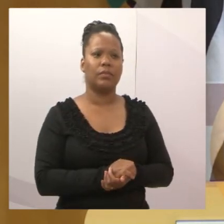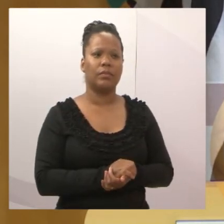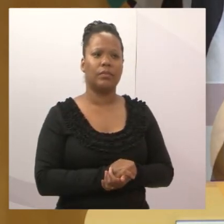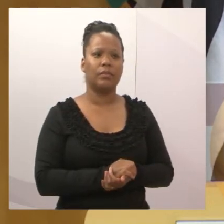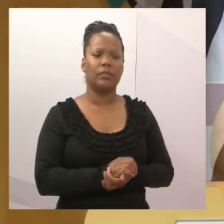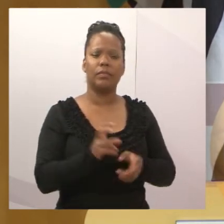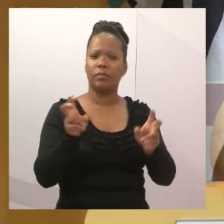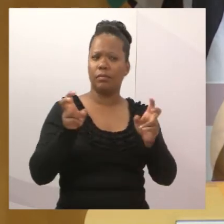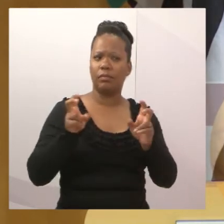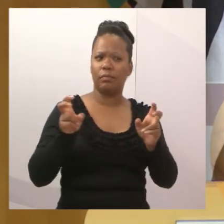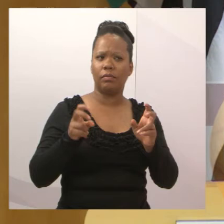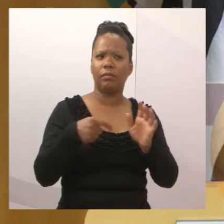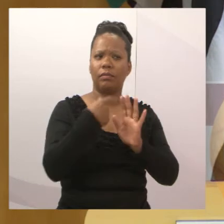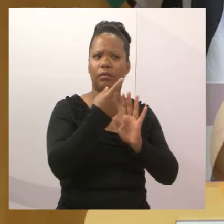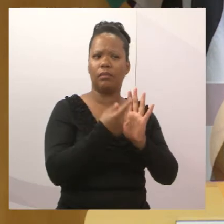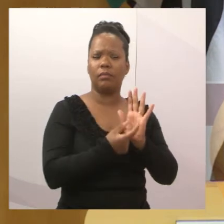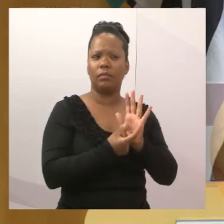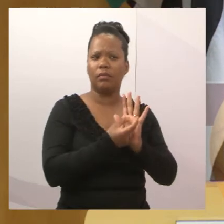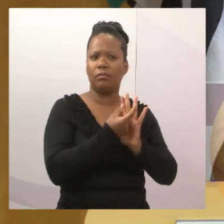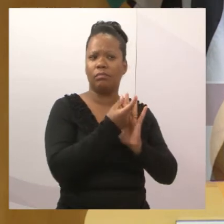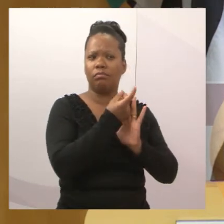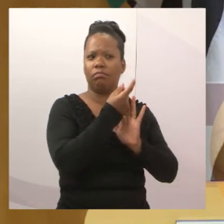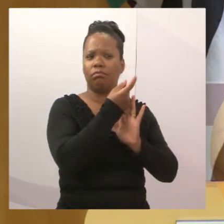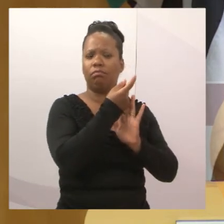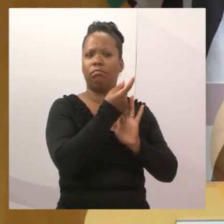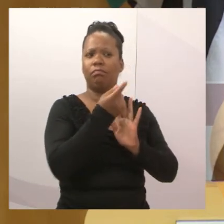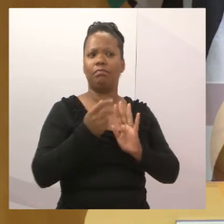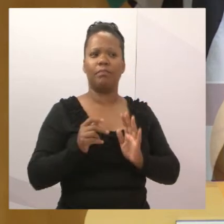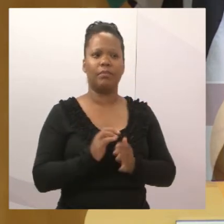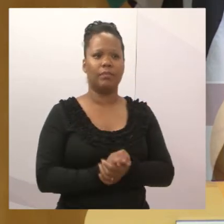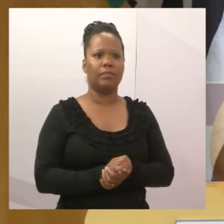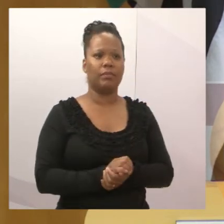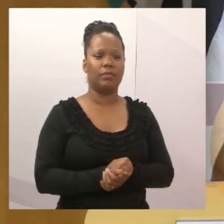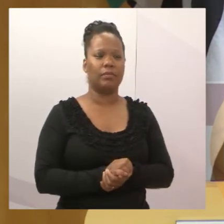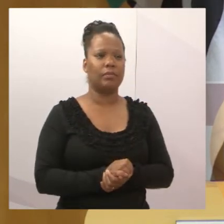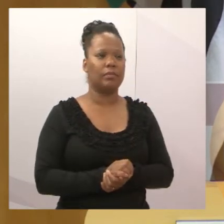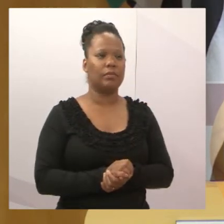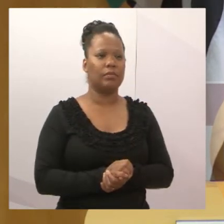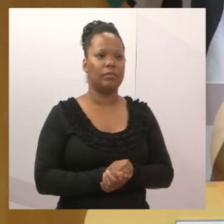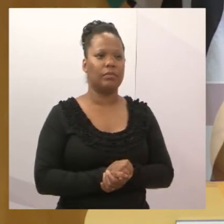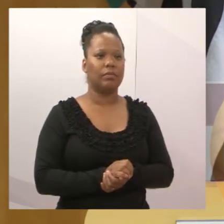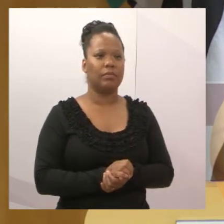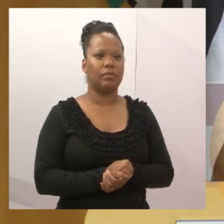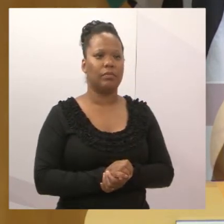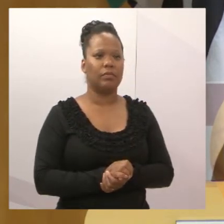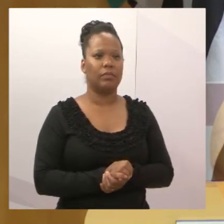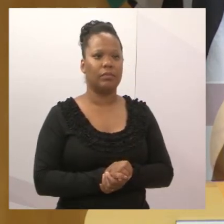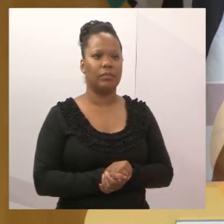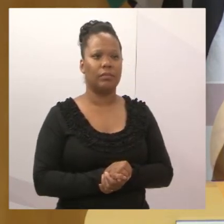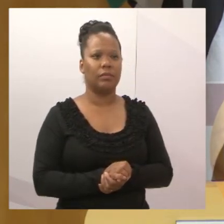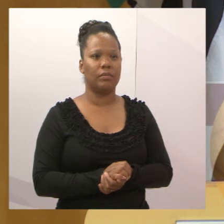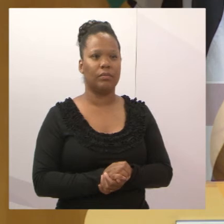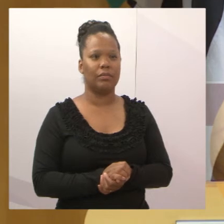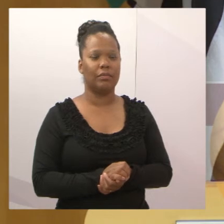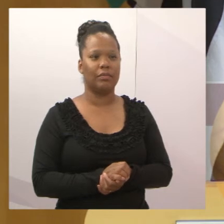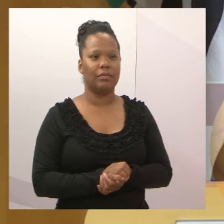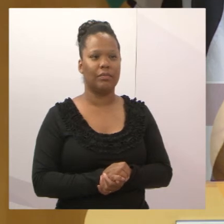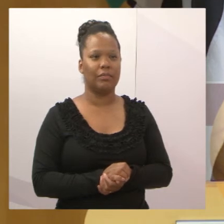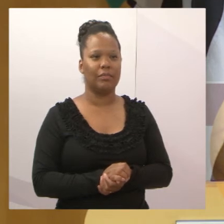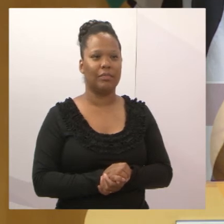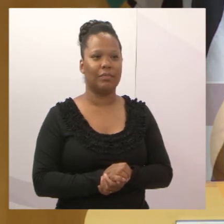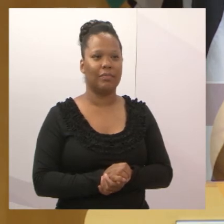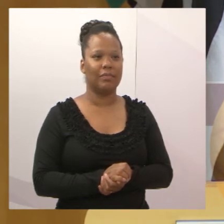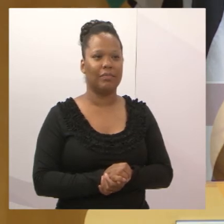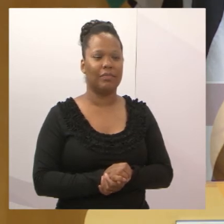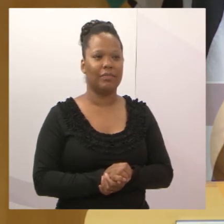nessa cifra tão generosa, vamos dizer assim, né? Nessa peça de picanha, eu diria assim, que isso aqui é uma peça